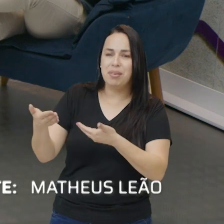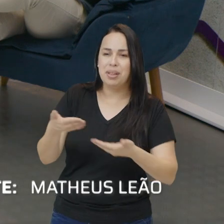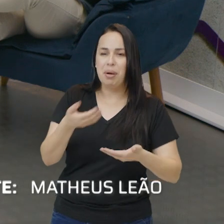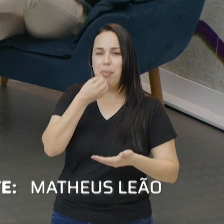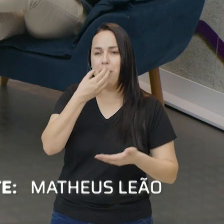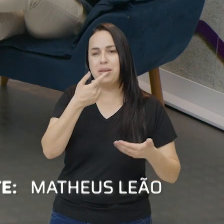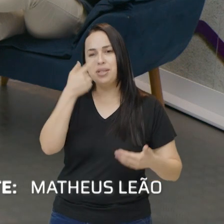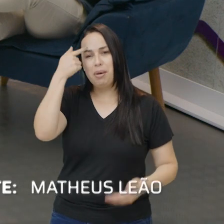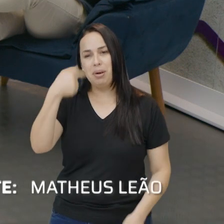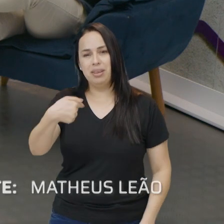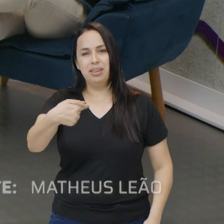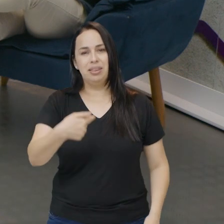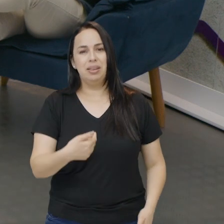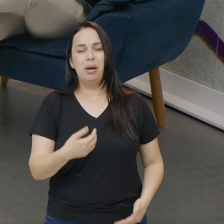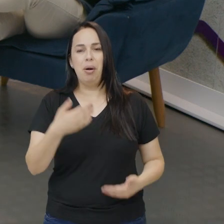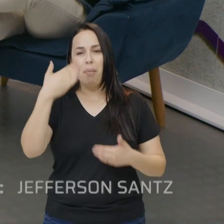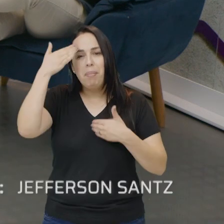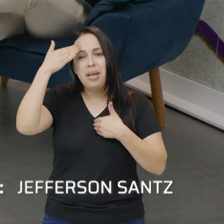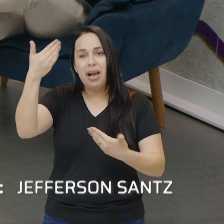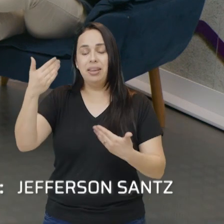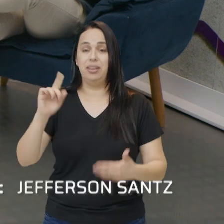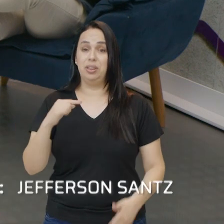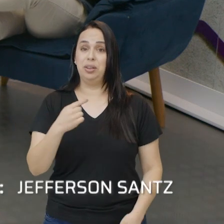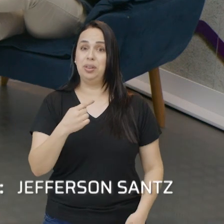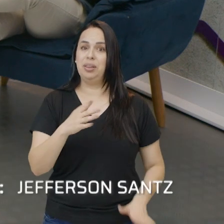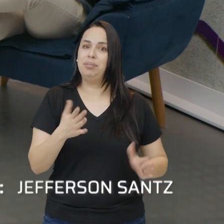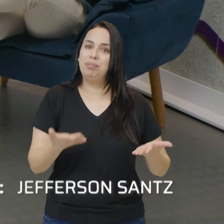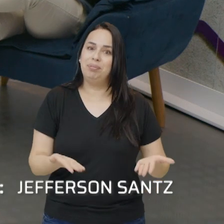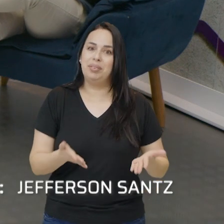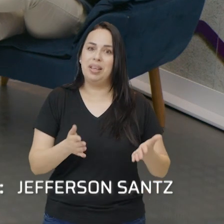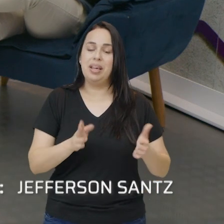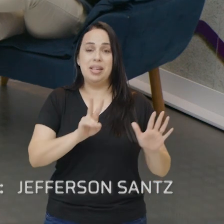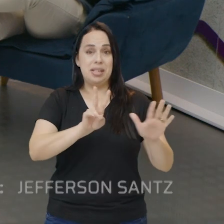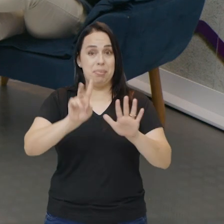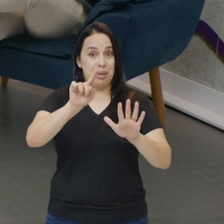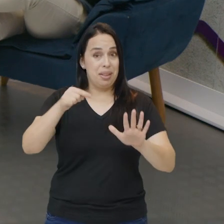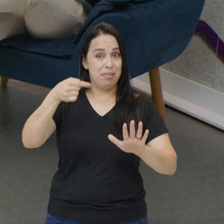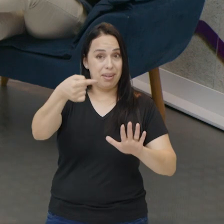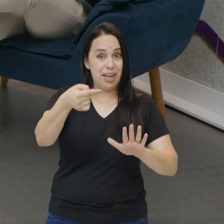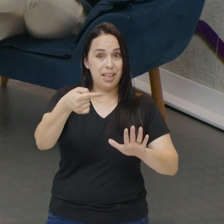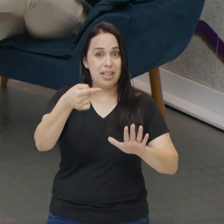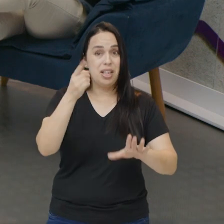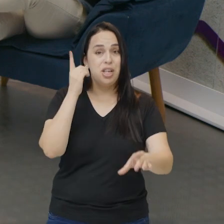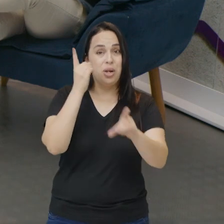Uma ótima semana a todos. Muito obrigado, Eduardo. E nós nos encontramos na semana que